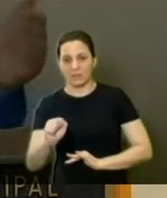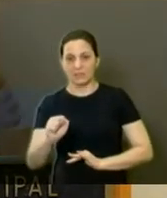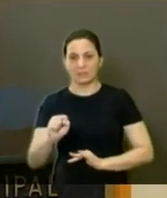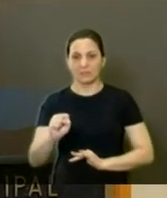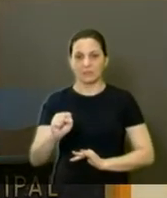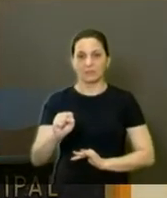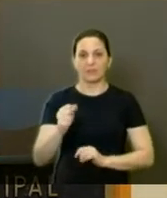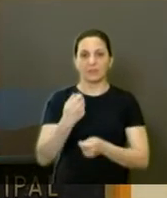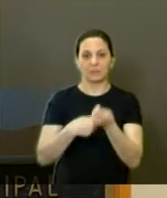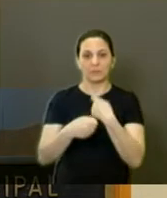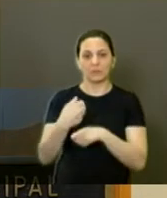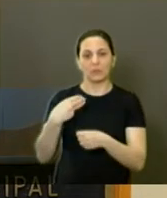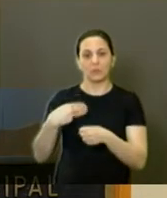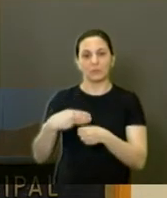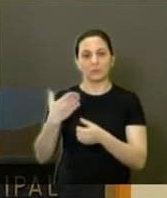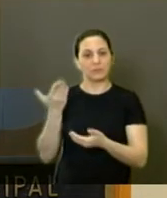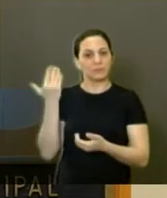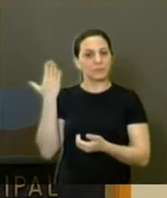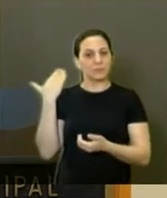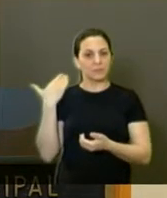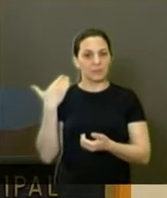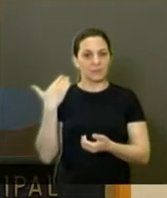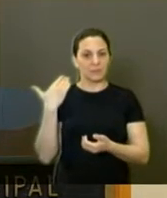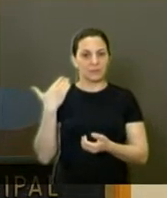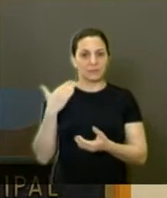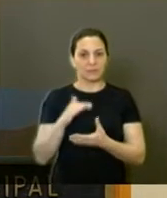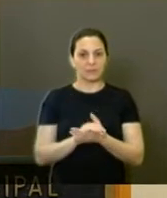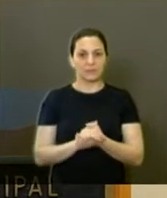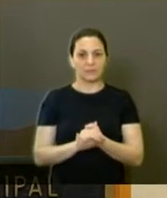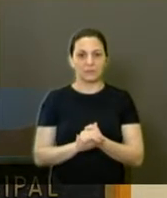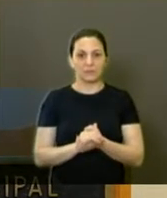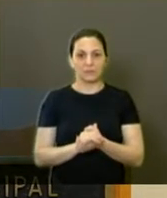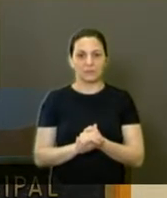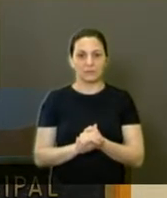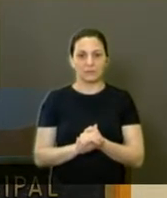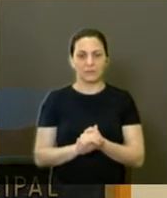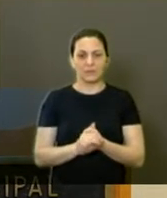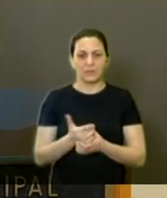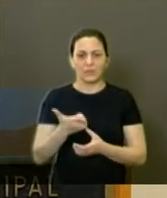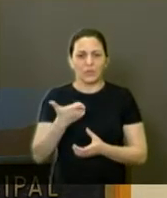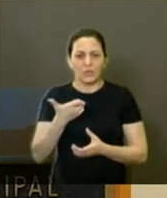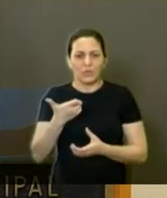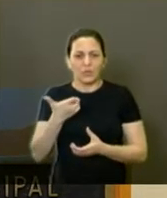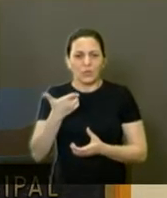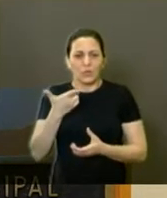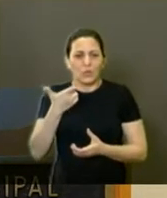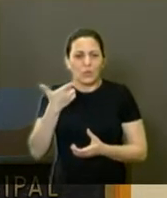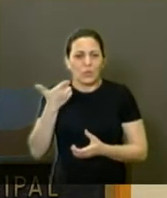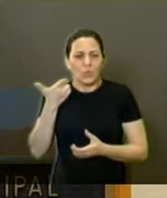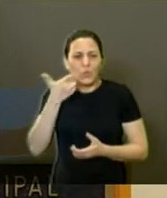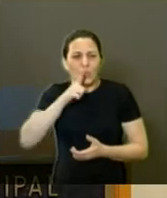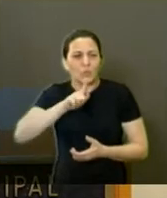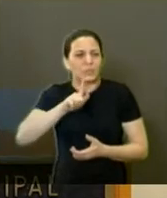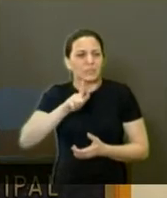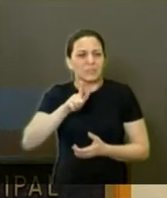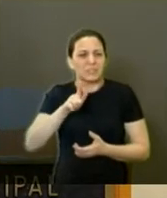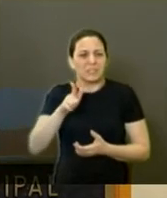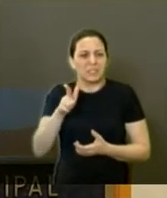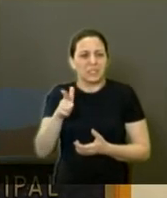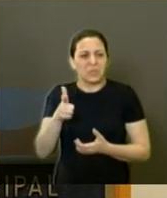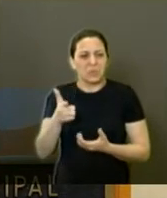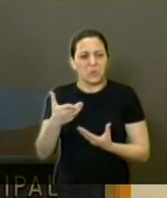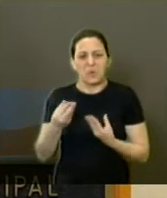2 administrações municipais passadas lhe foram ingratas, o que culminou com o